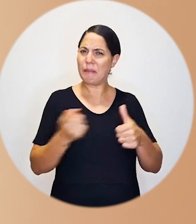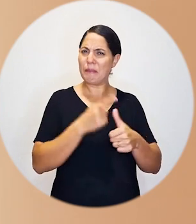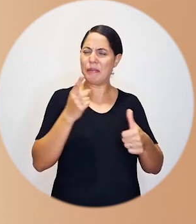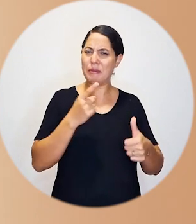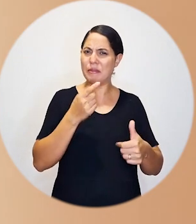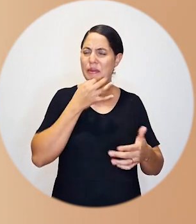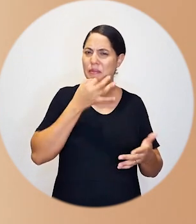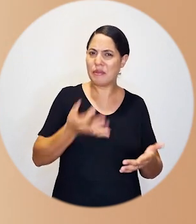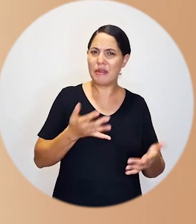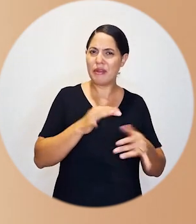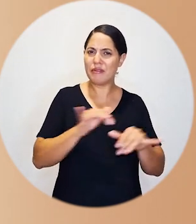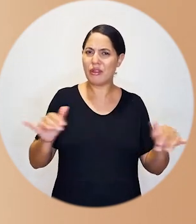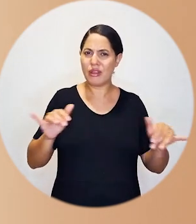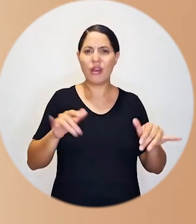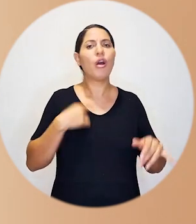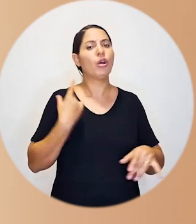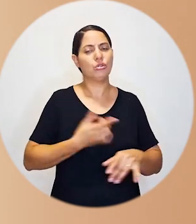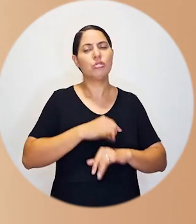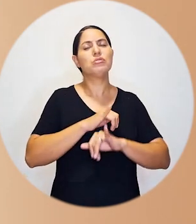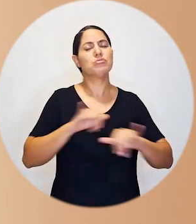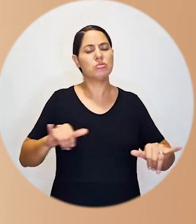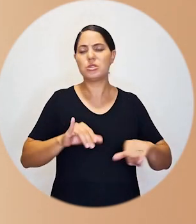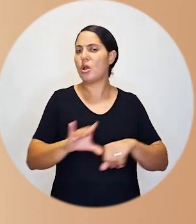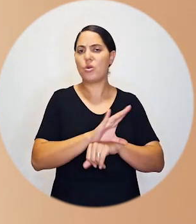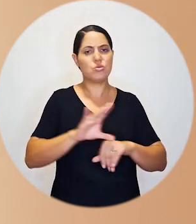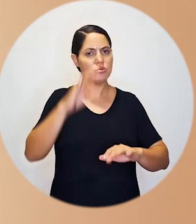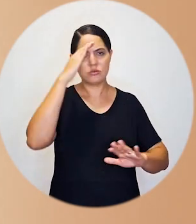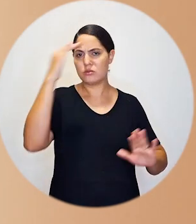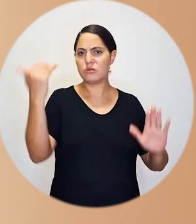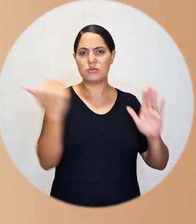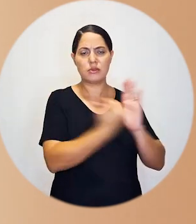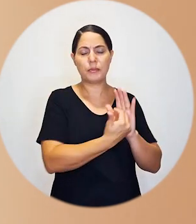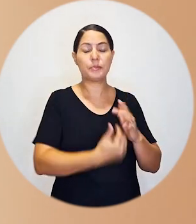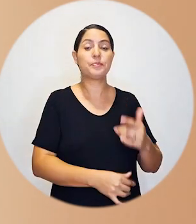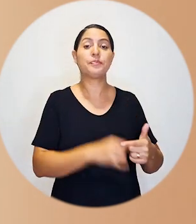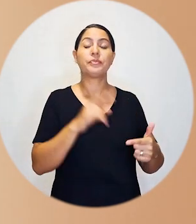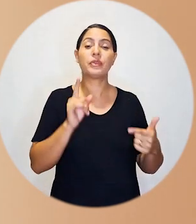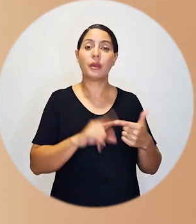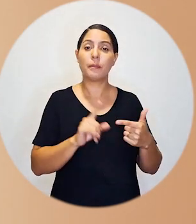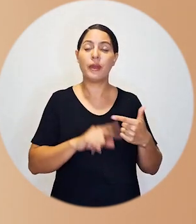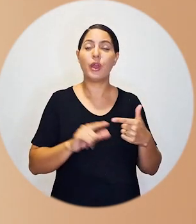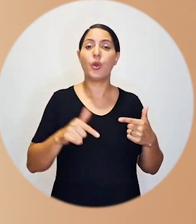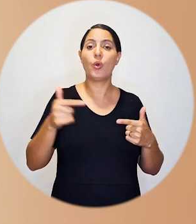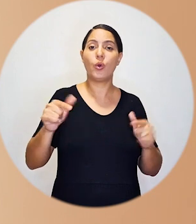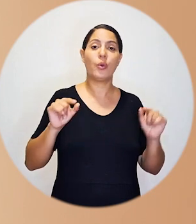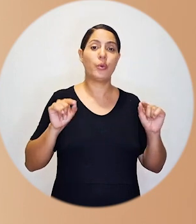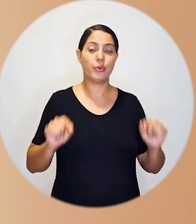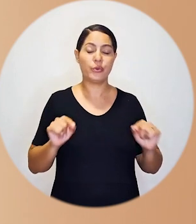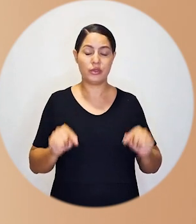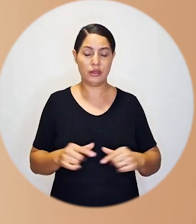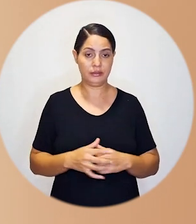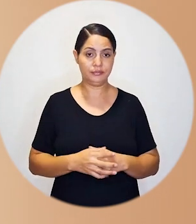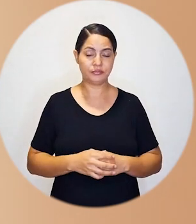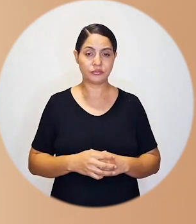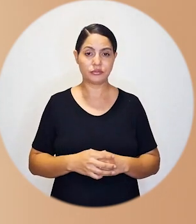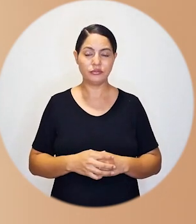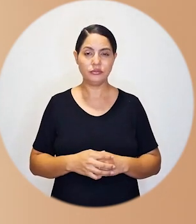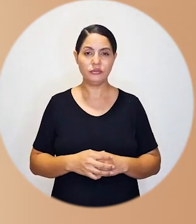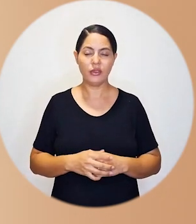nós usamos para dizer que essa lei é inconstitucional. Além disso, nós também trouxemos como argumento